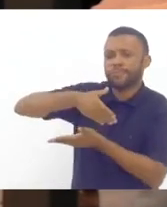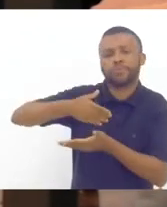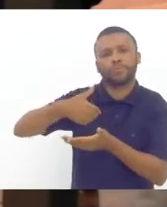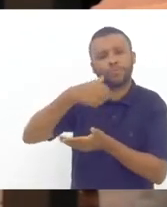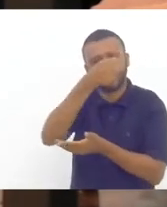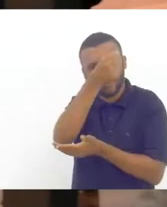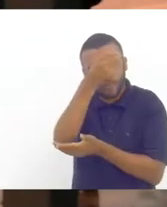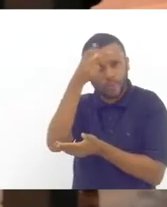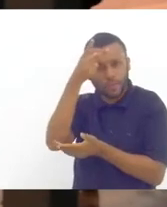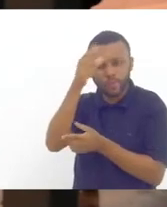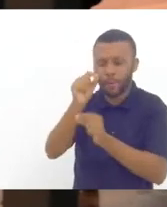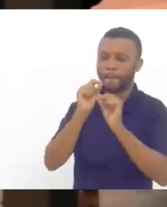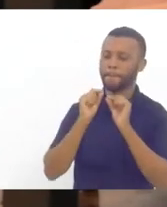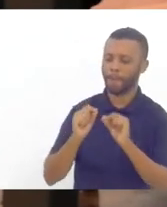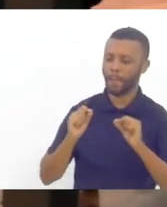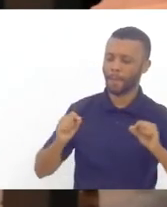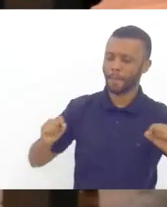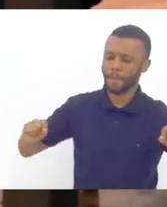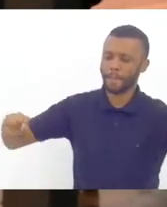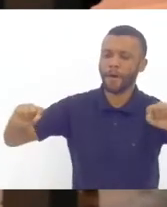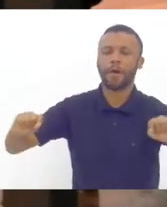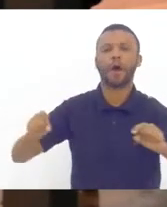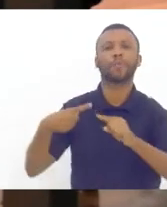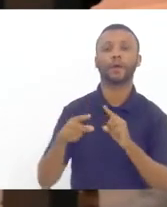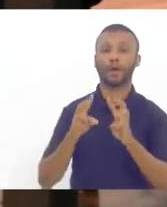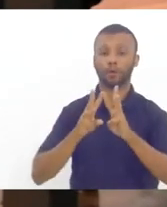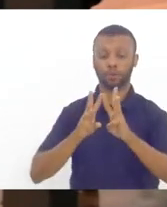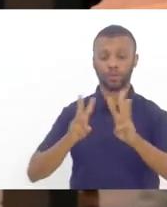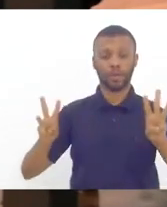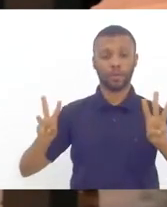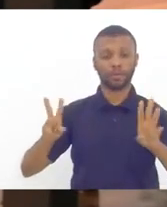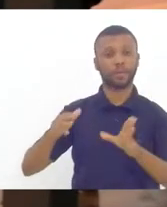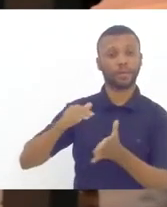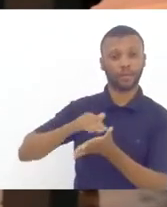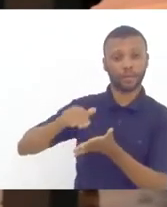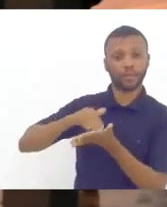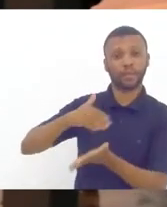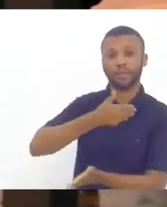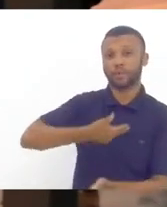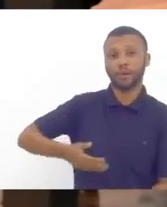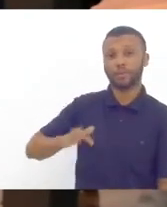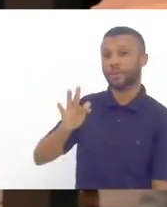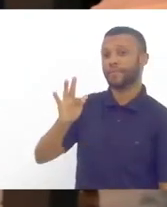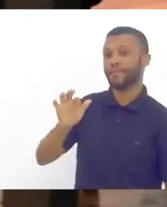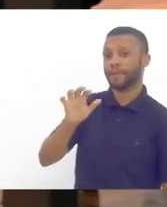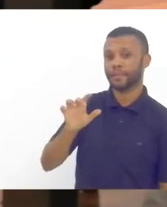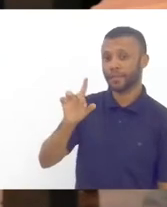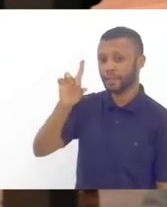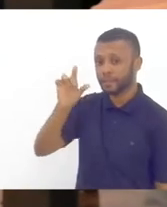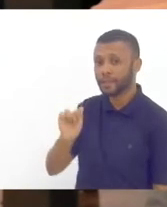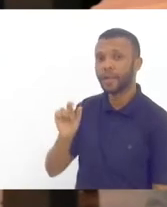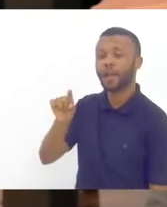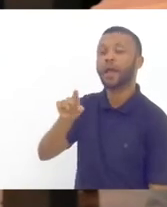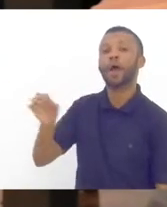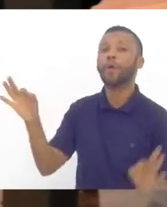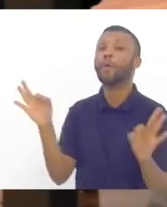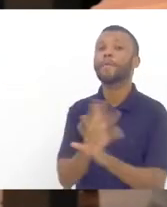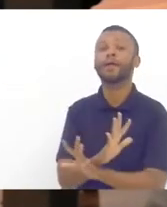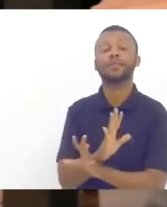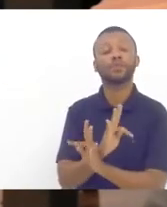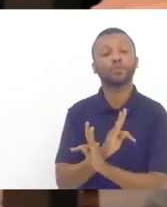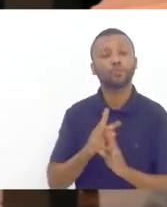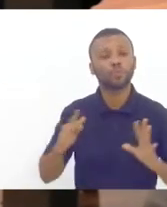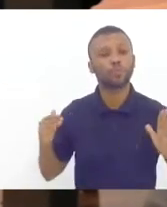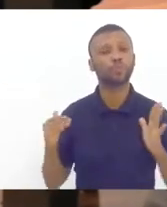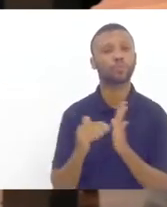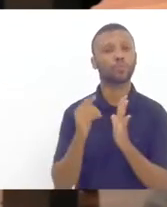o site da Secretaria Estadual de Fazenda, ele é muito completo. Ele contém tudo que é encaminhado para todos os